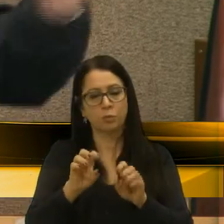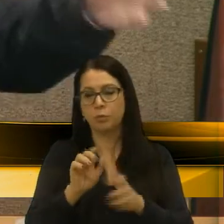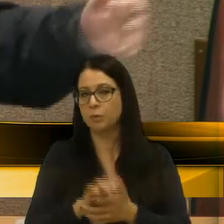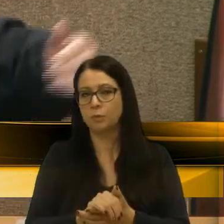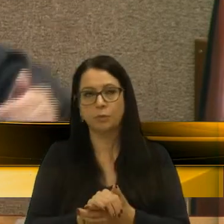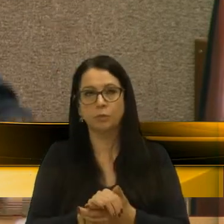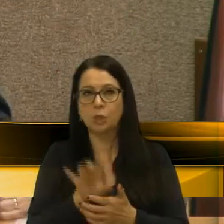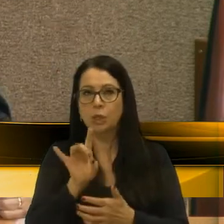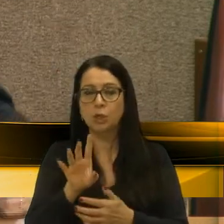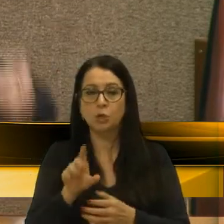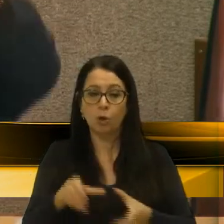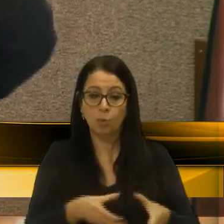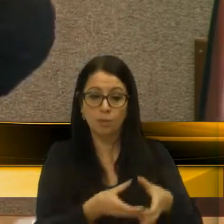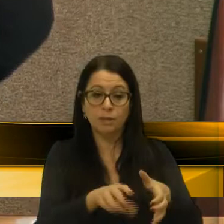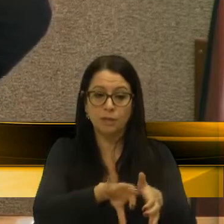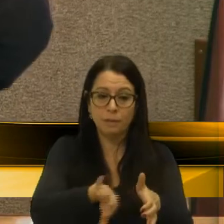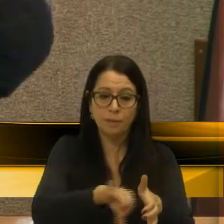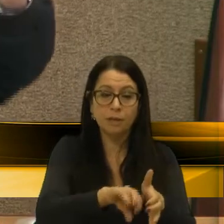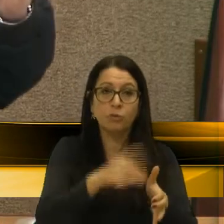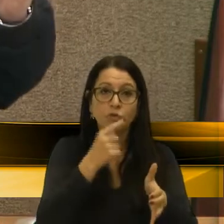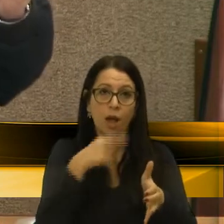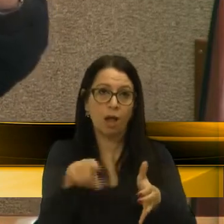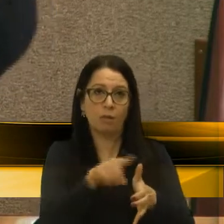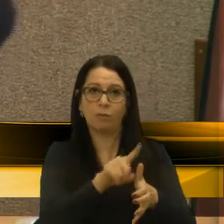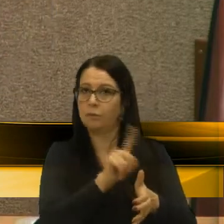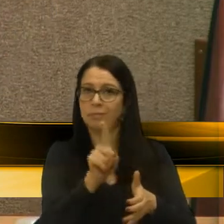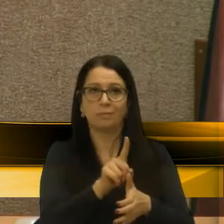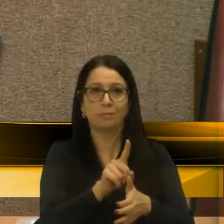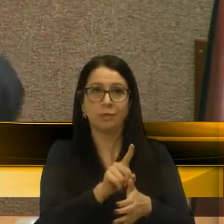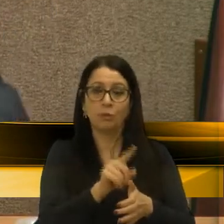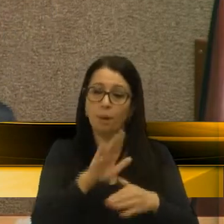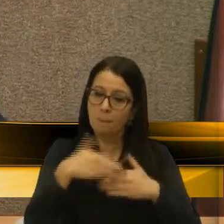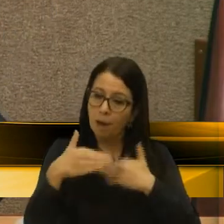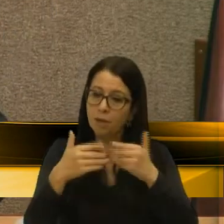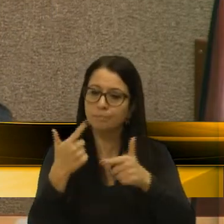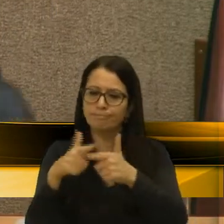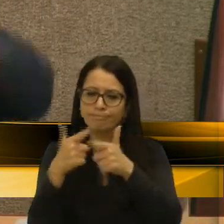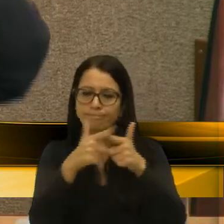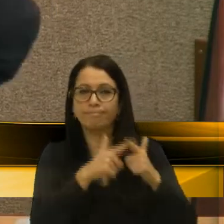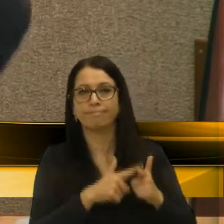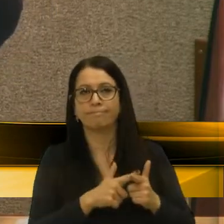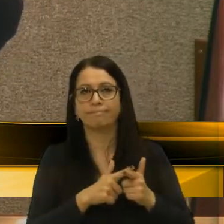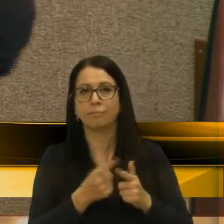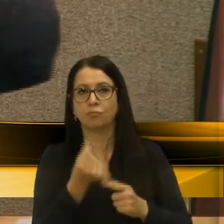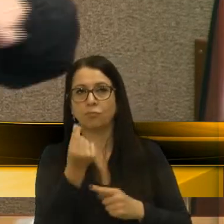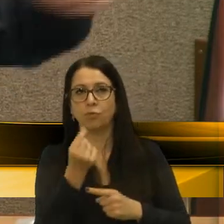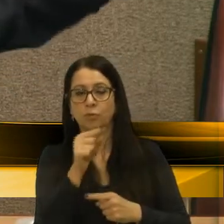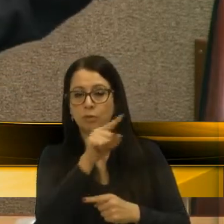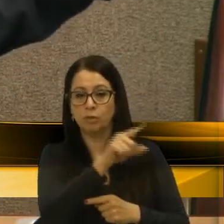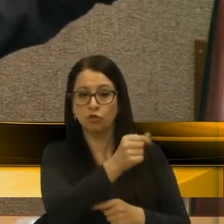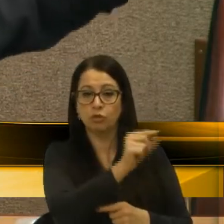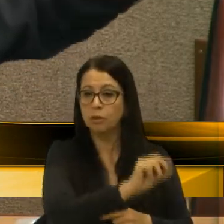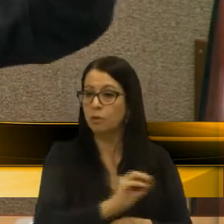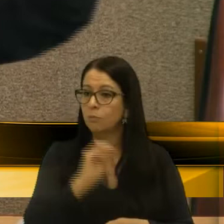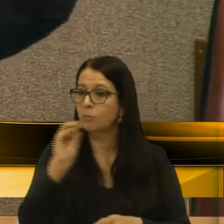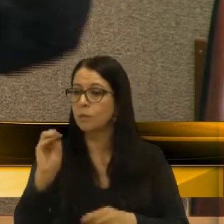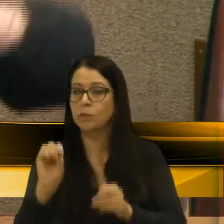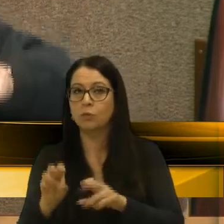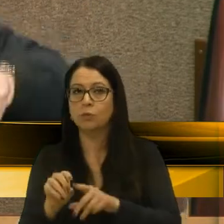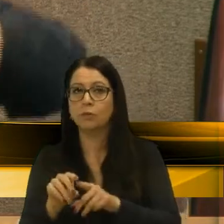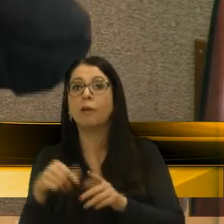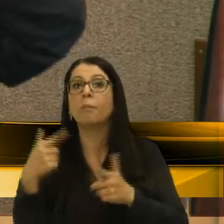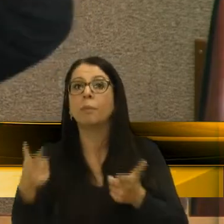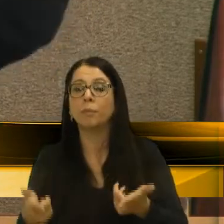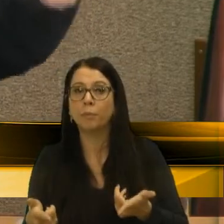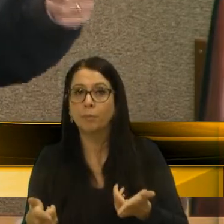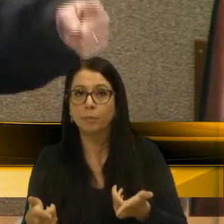não é só saneamento. Isto gera muito mais problemas. O dinheiro daqui deveria ir para a educação, mas vai para